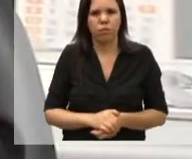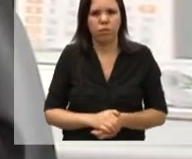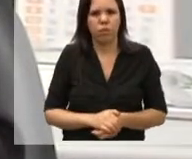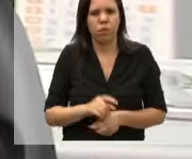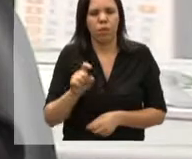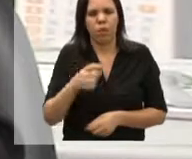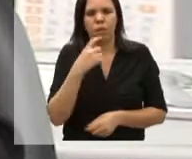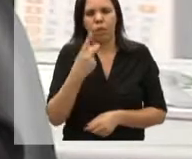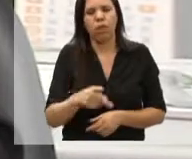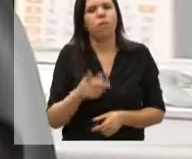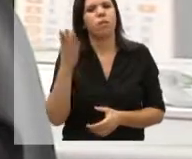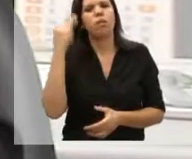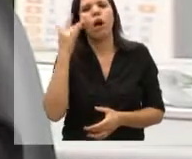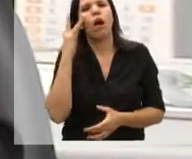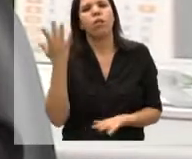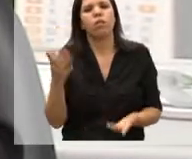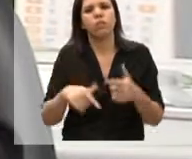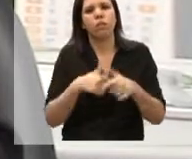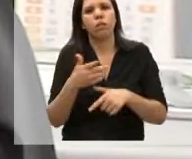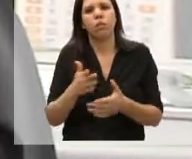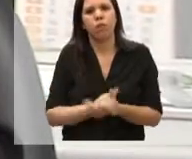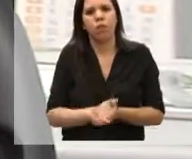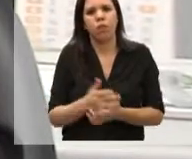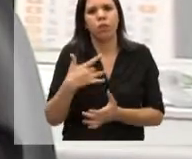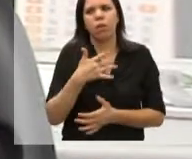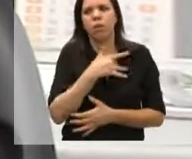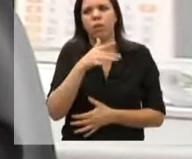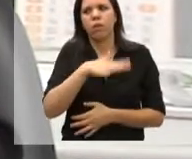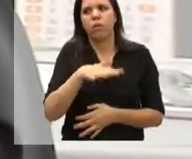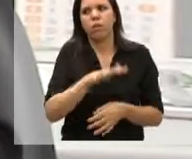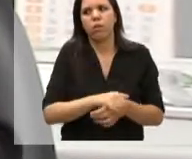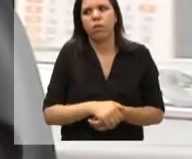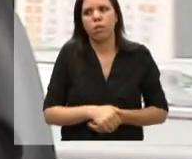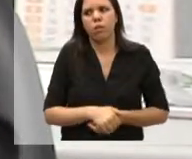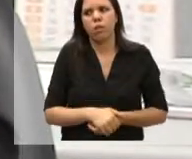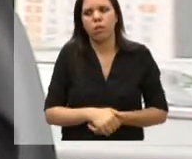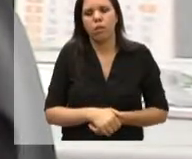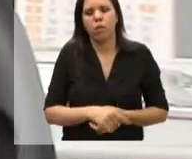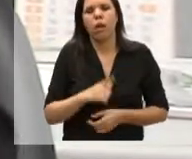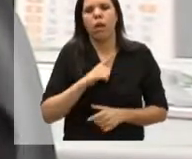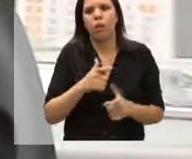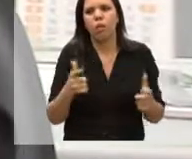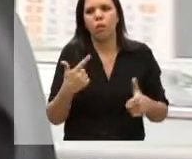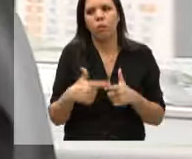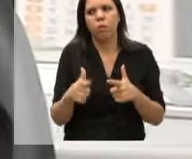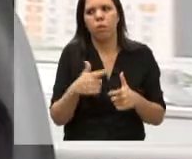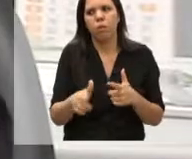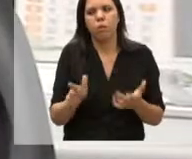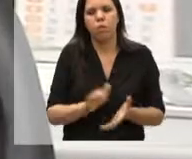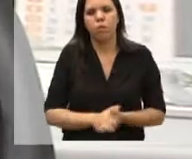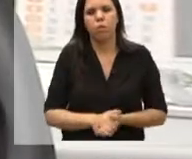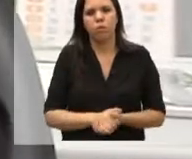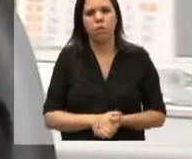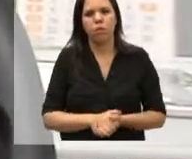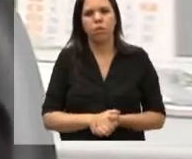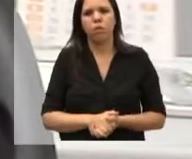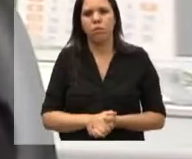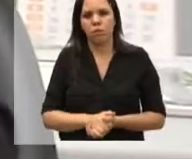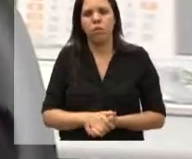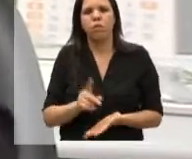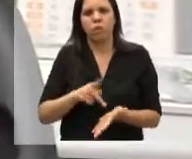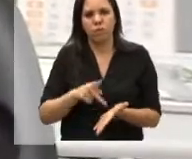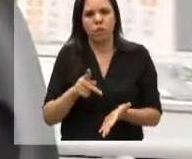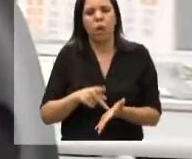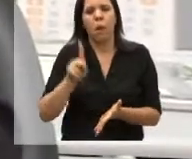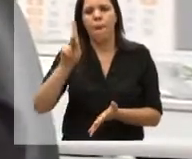aqui de Campinas, como que o senhor acha que deve ser trabalhada a área da saúde? O senhor citou aí que é um grande problema. Exatamente. O Pimenta